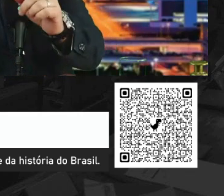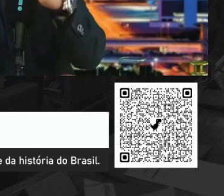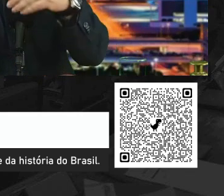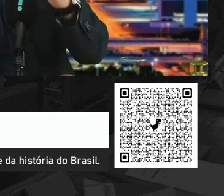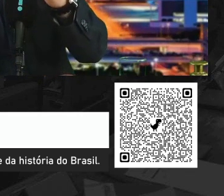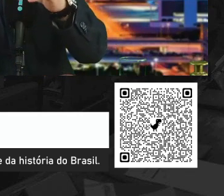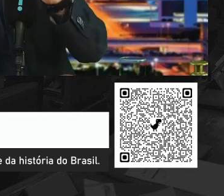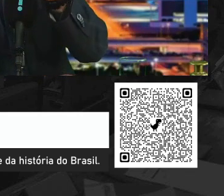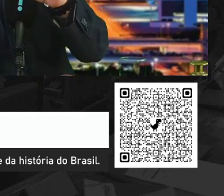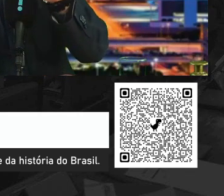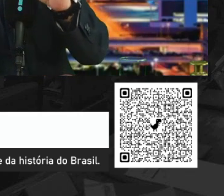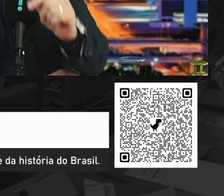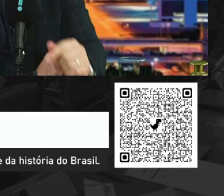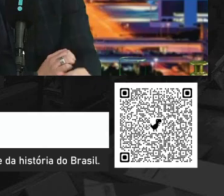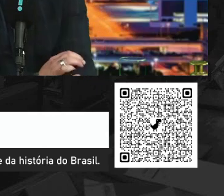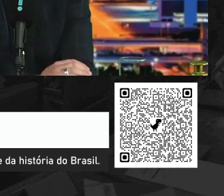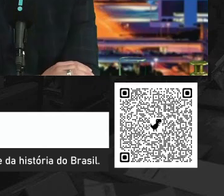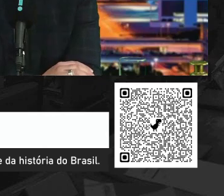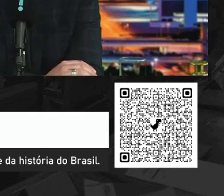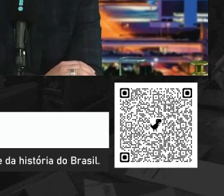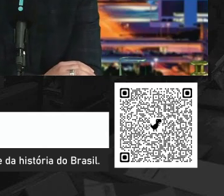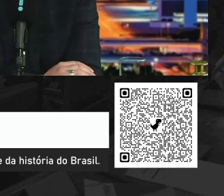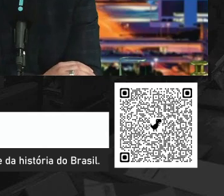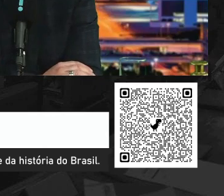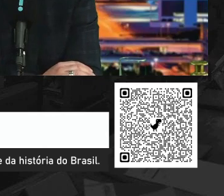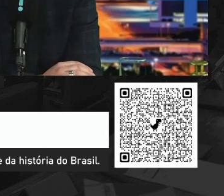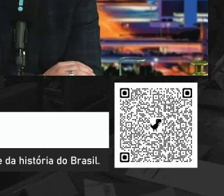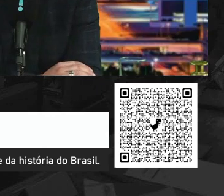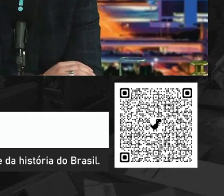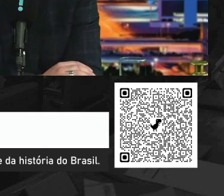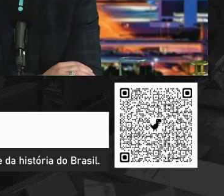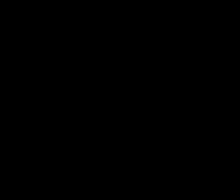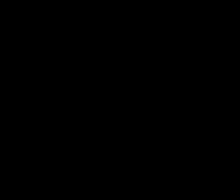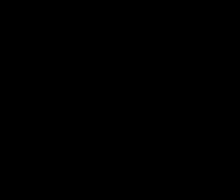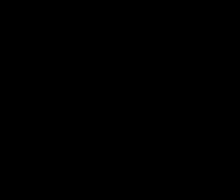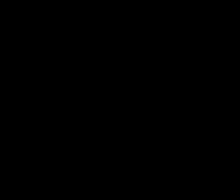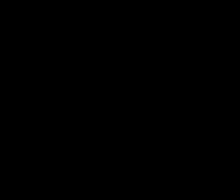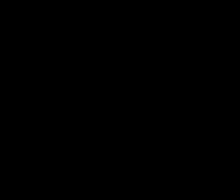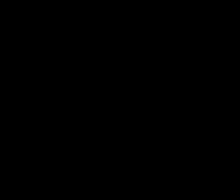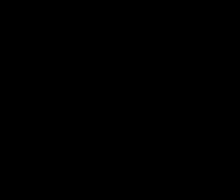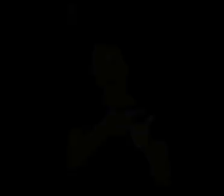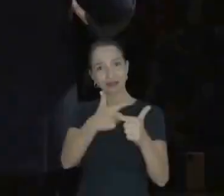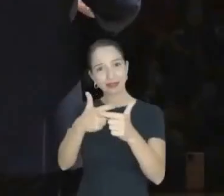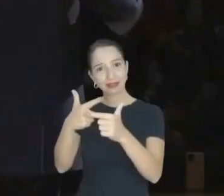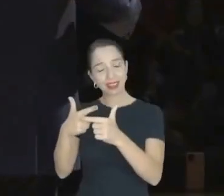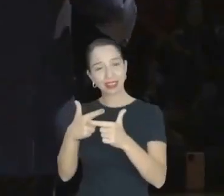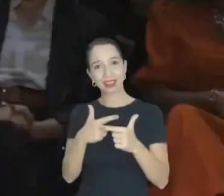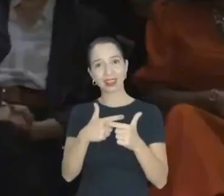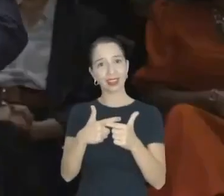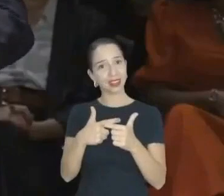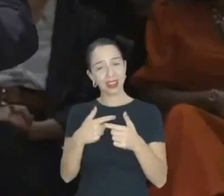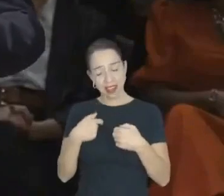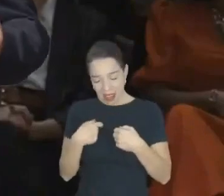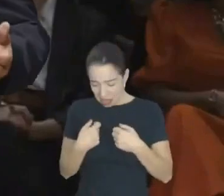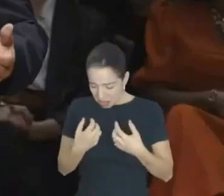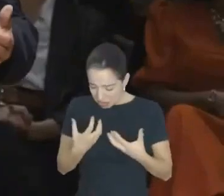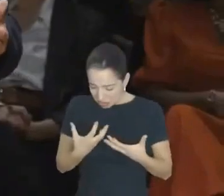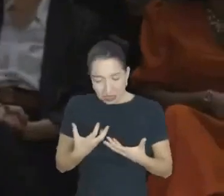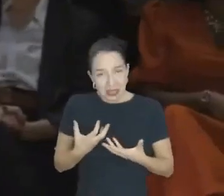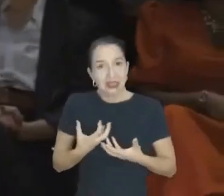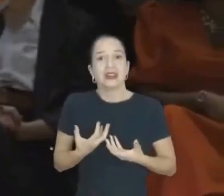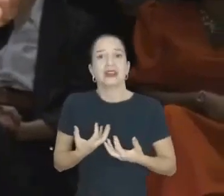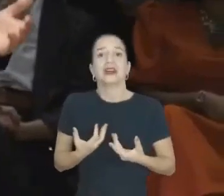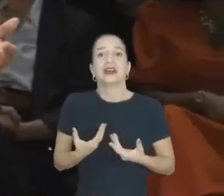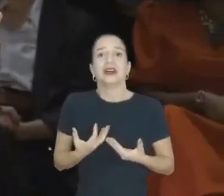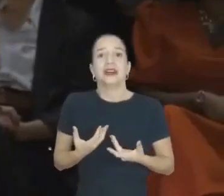só a Então pronto solta o VT do Lula aí por favor o Freitas você ver as pessoas querem